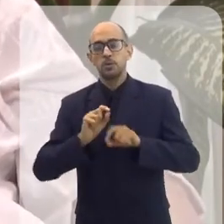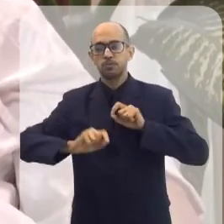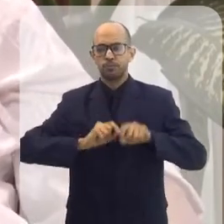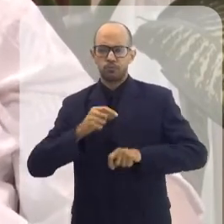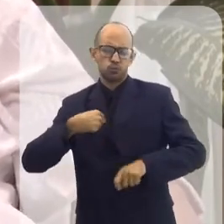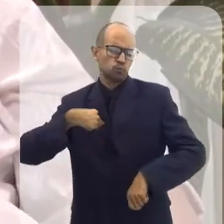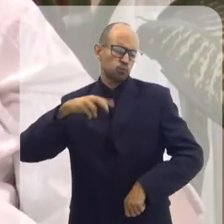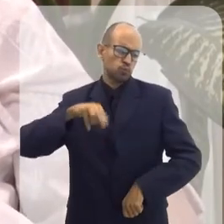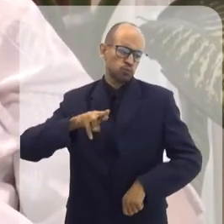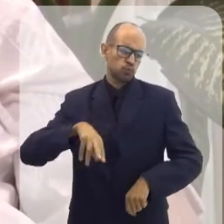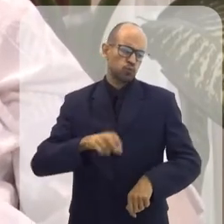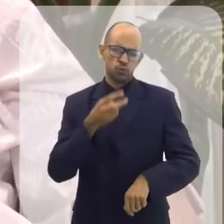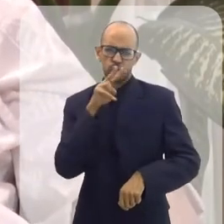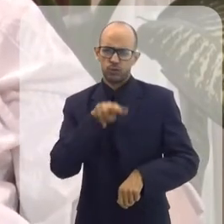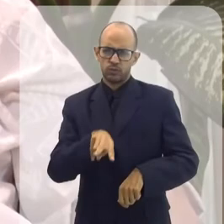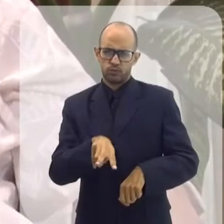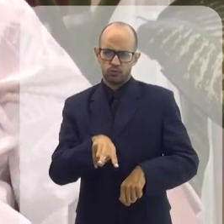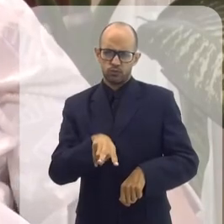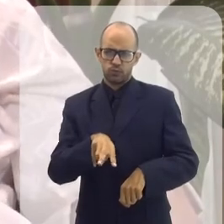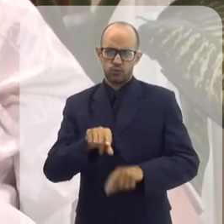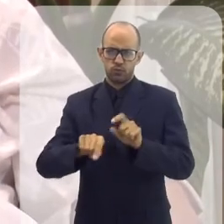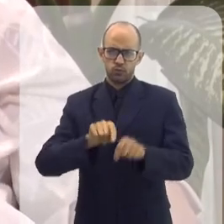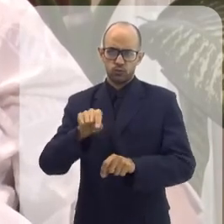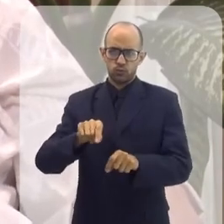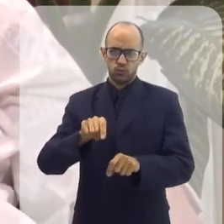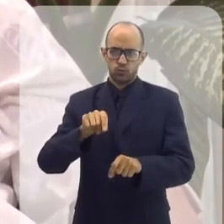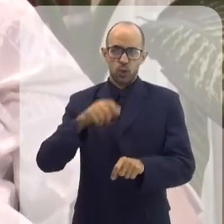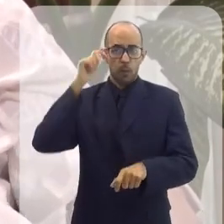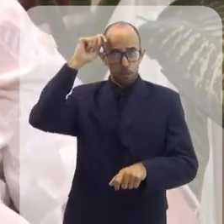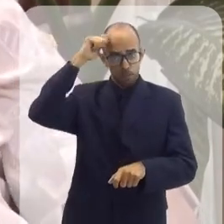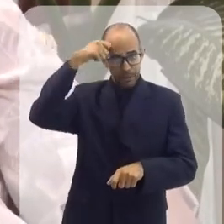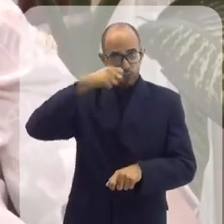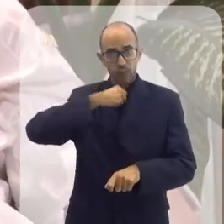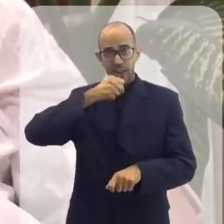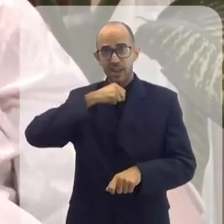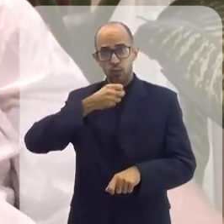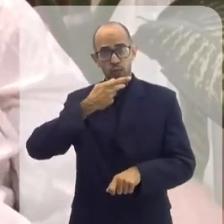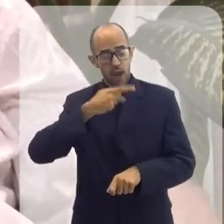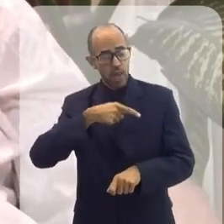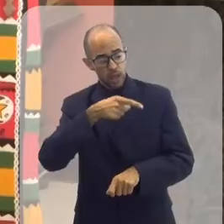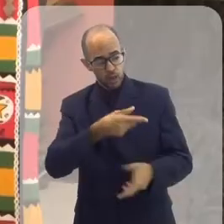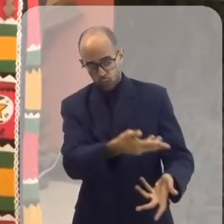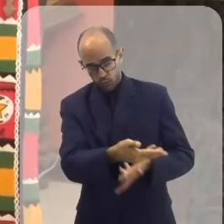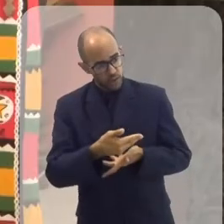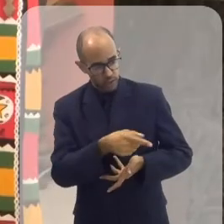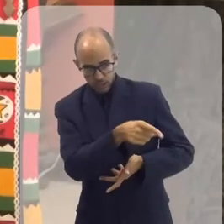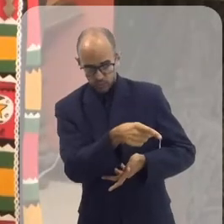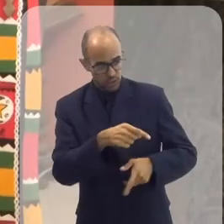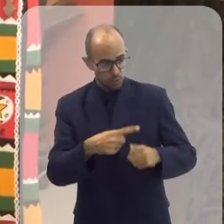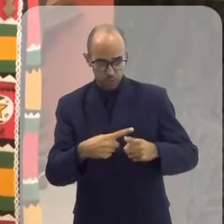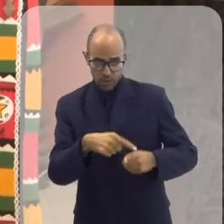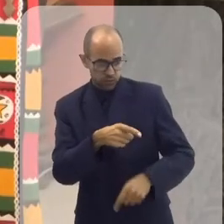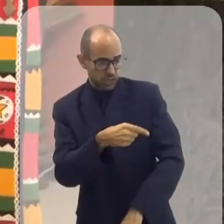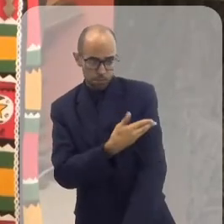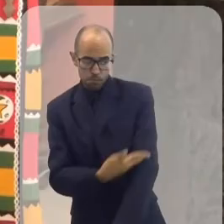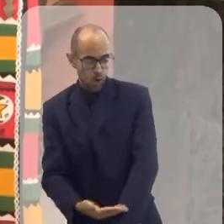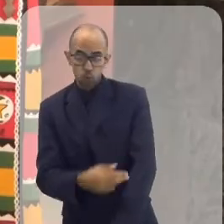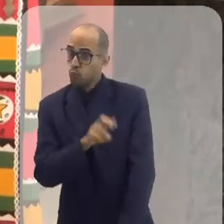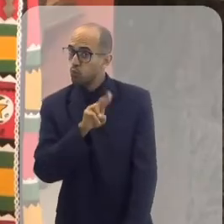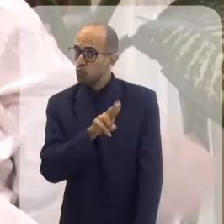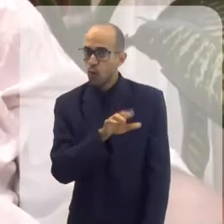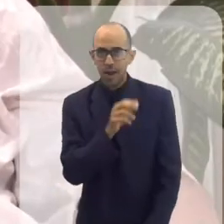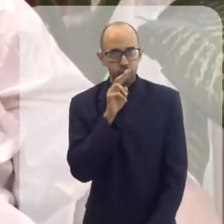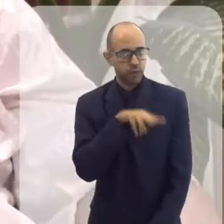nunca vi é uma entidade um preto velho dizer eu não vou atender você porque você é branco certo